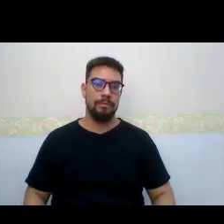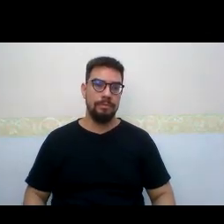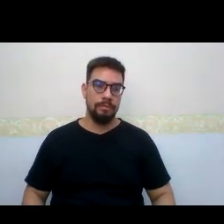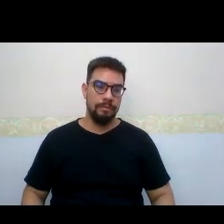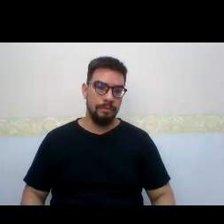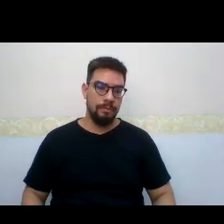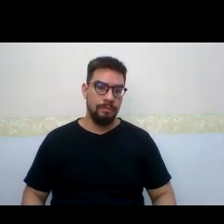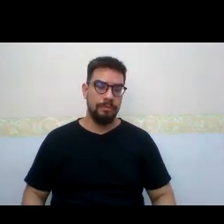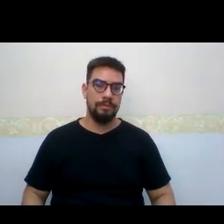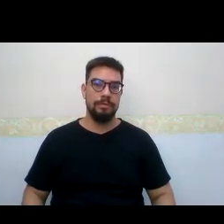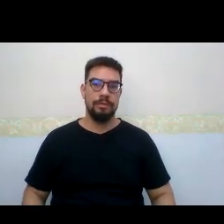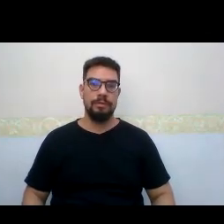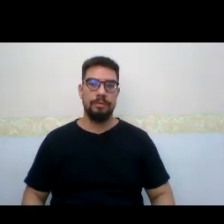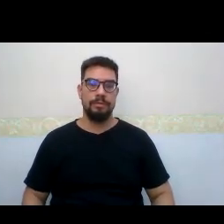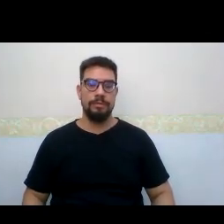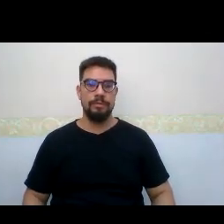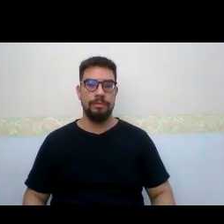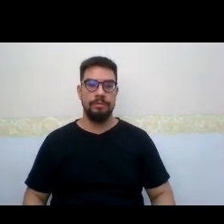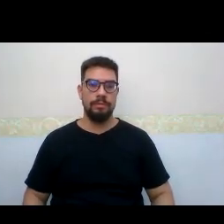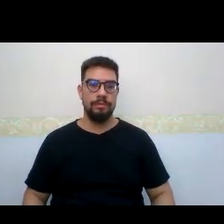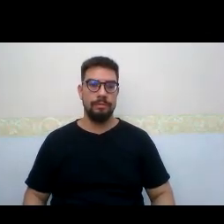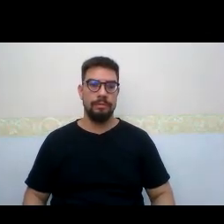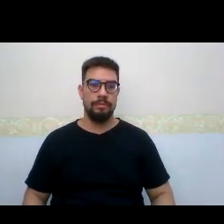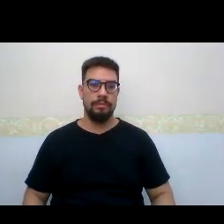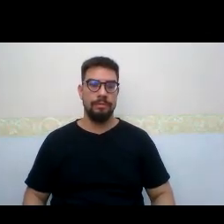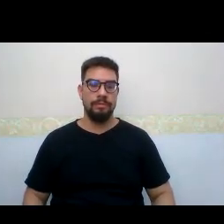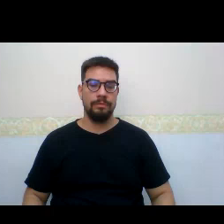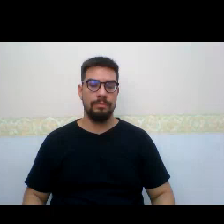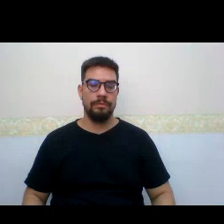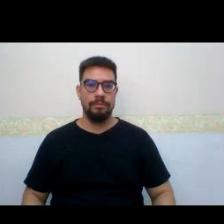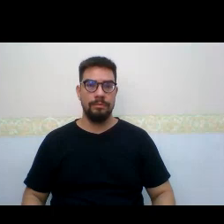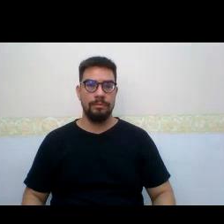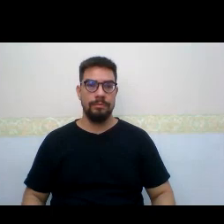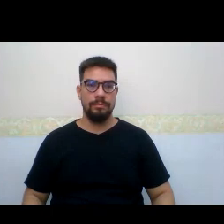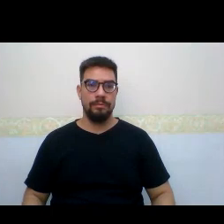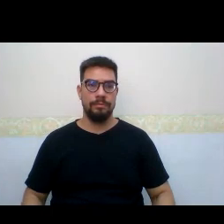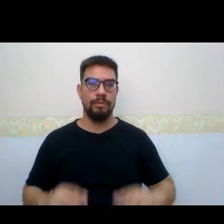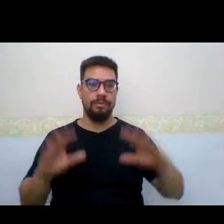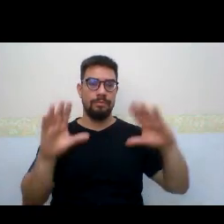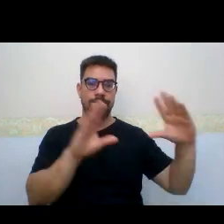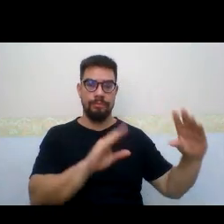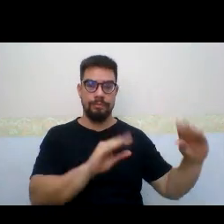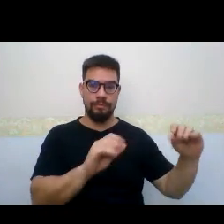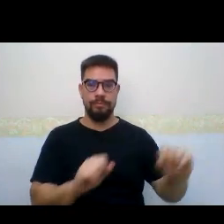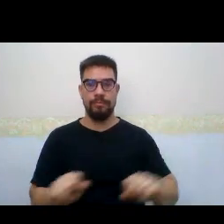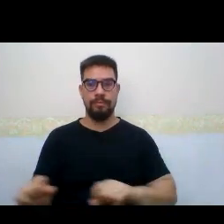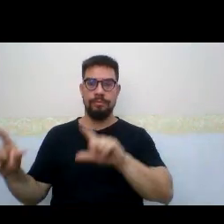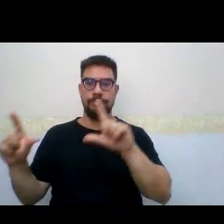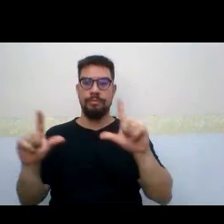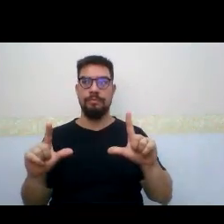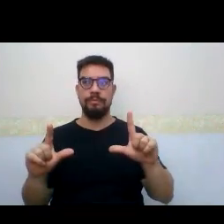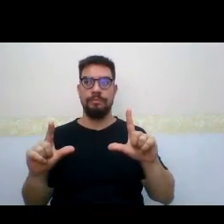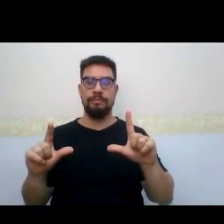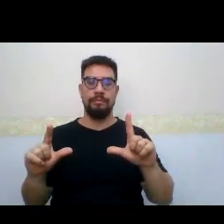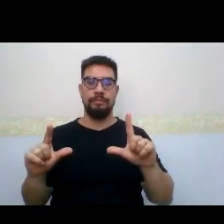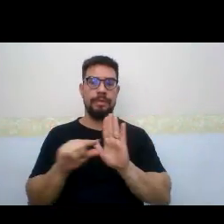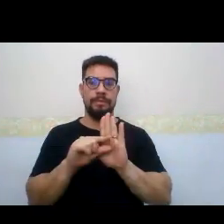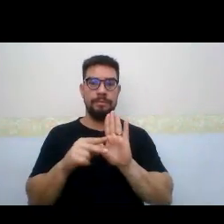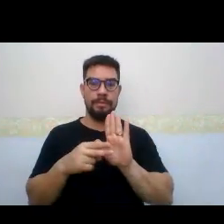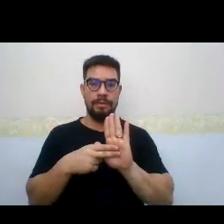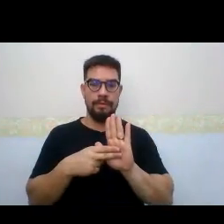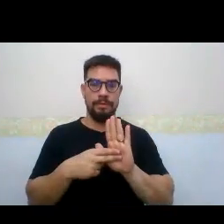Vou passar para vocês aqui, ó. Vou parar esse compartilhamento e compartilhar o modelo de ementa.